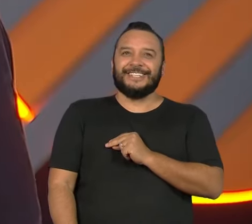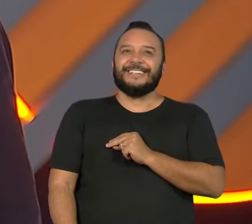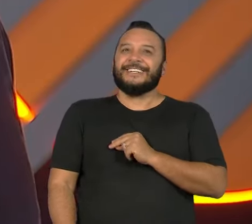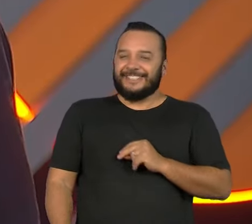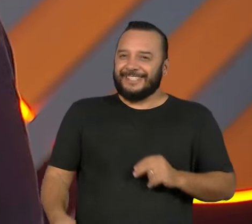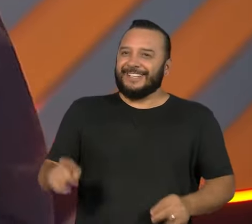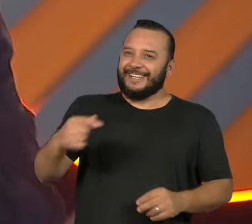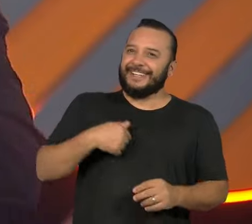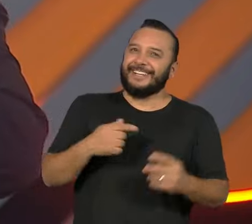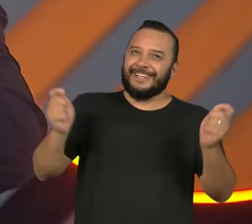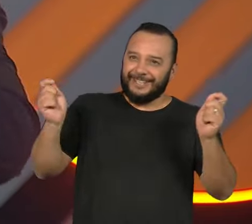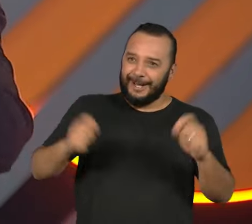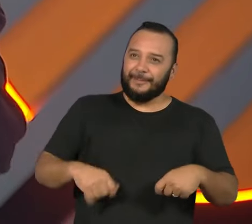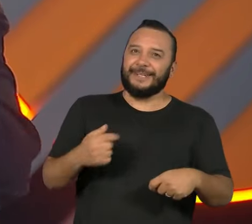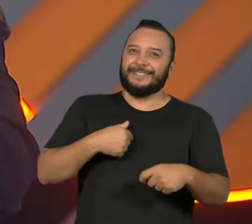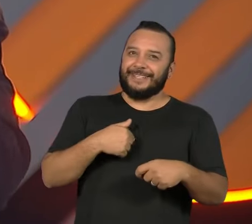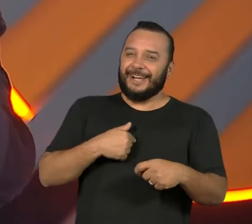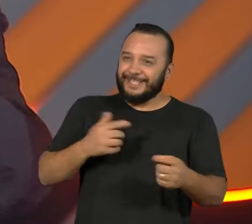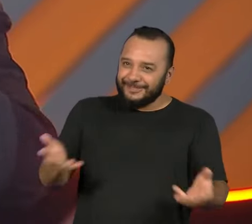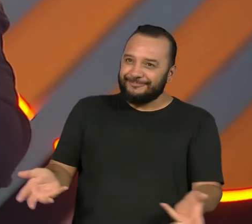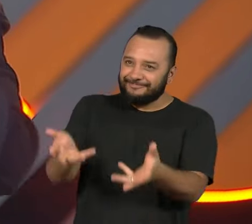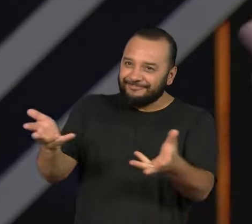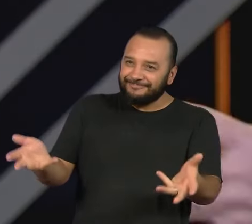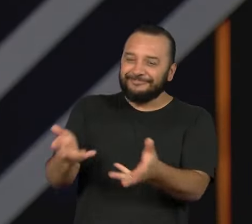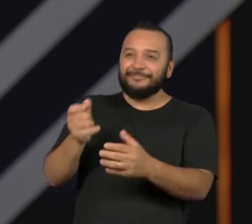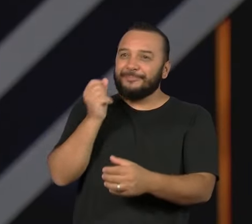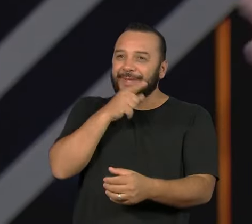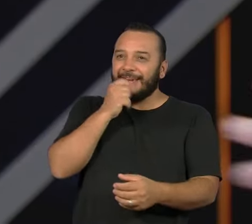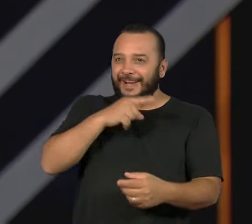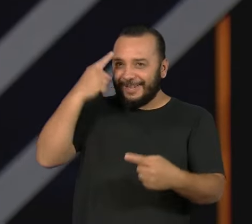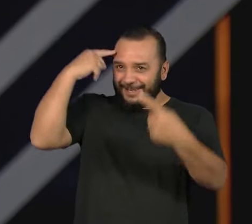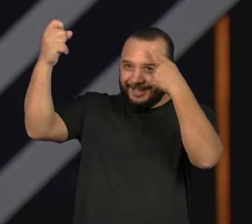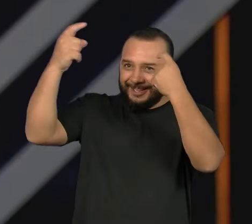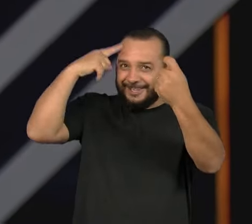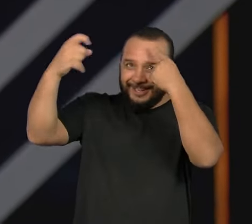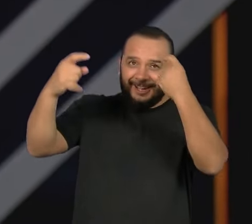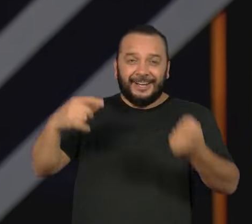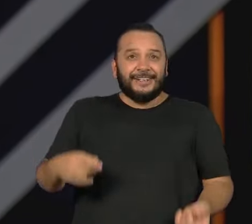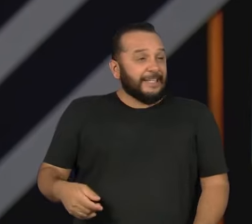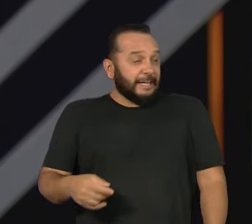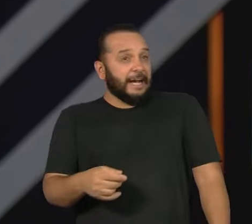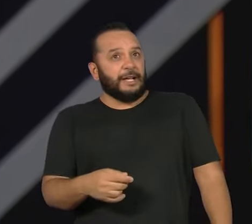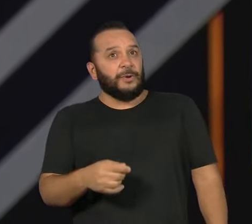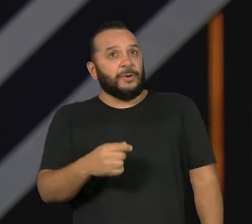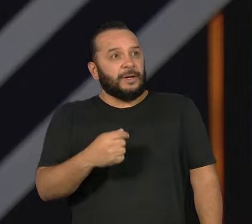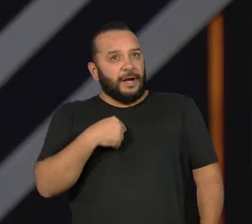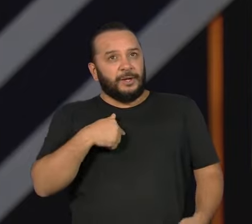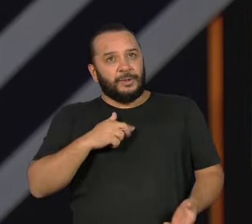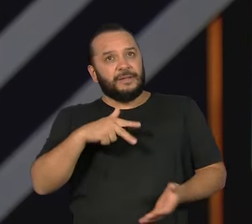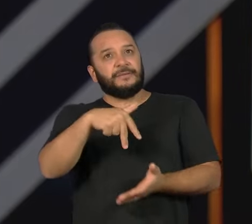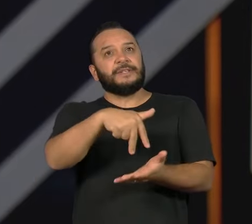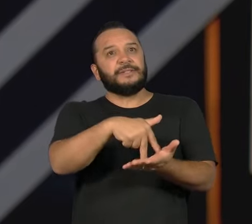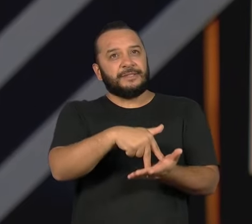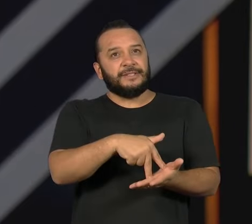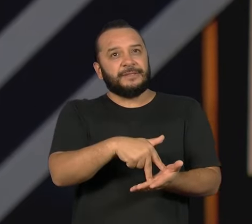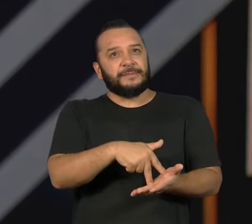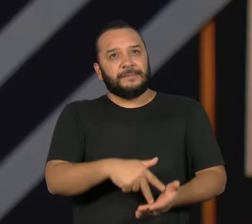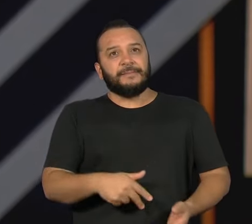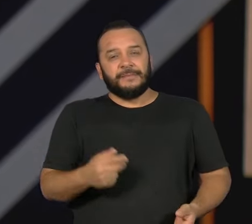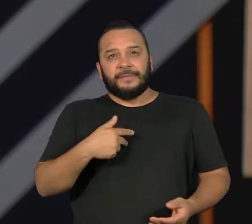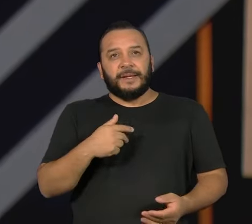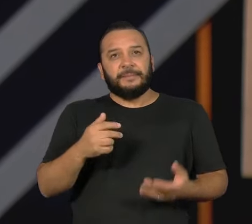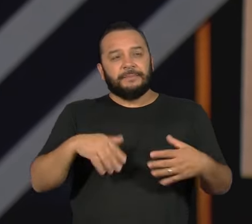essa capacidade de transformar, de criar, de gerar, do nada. Do nada. Aí eu levantei, ele falava assim,